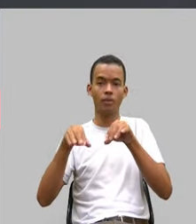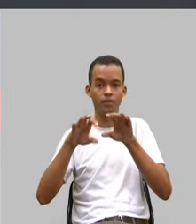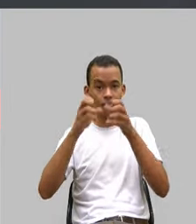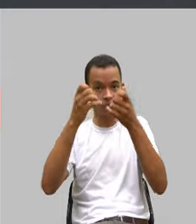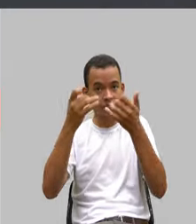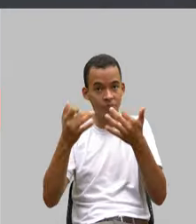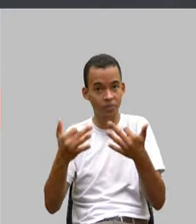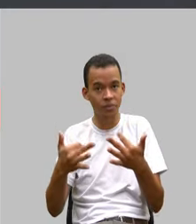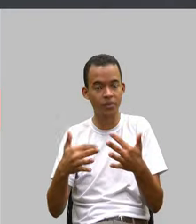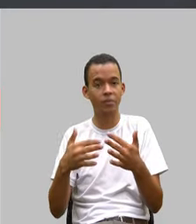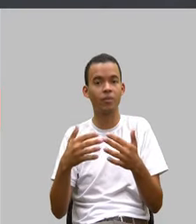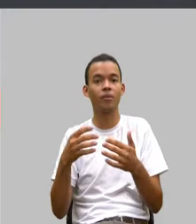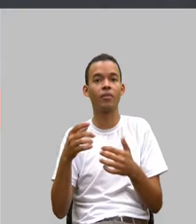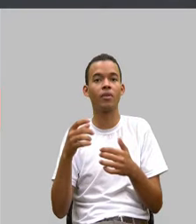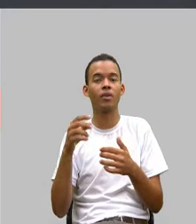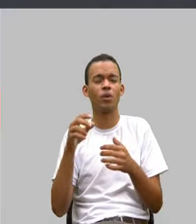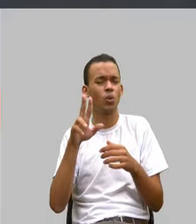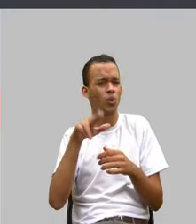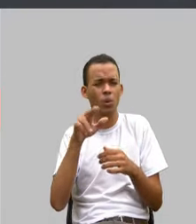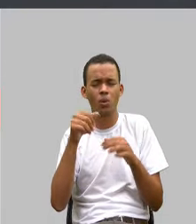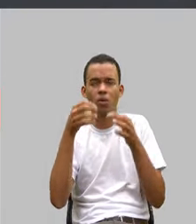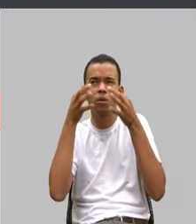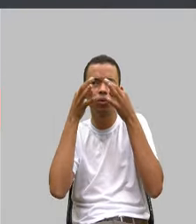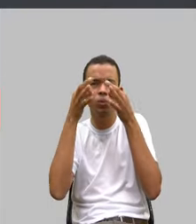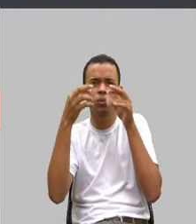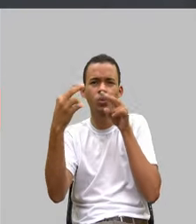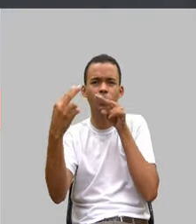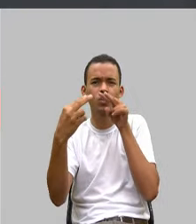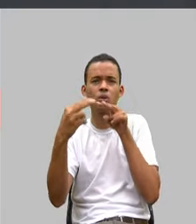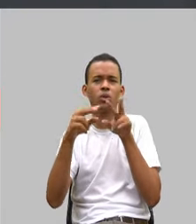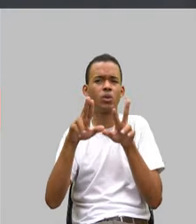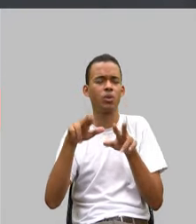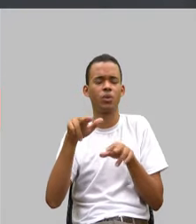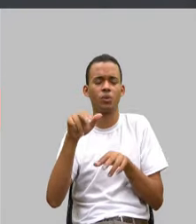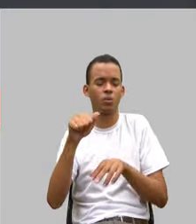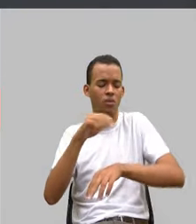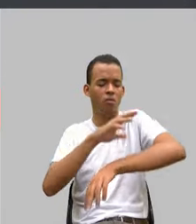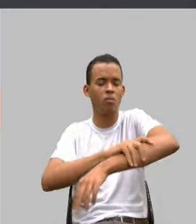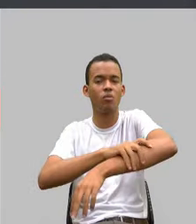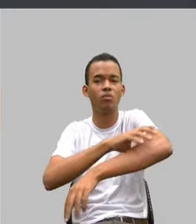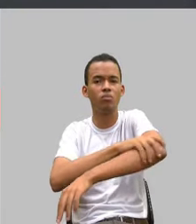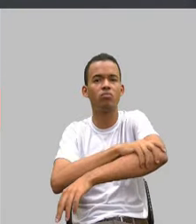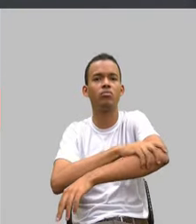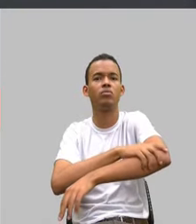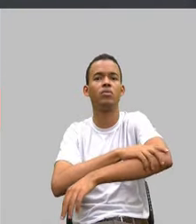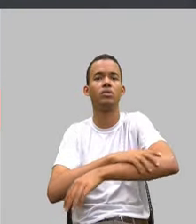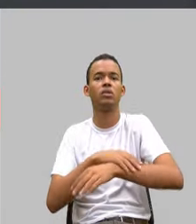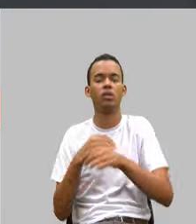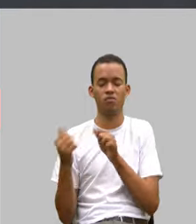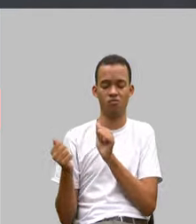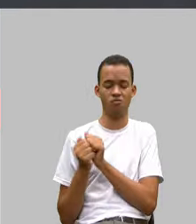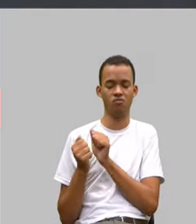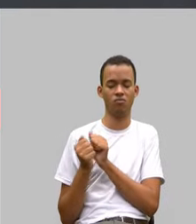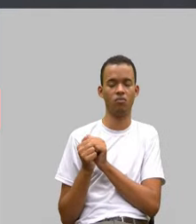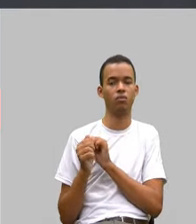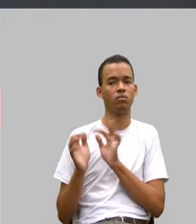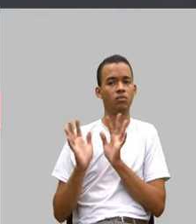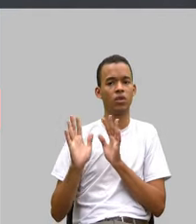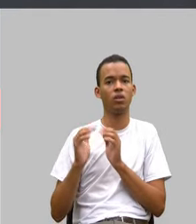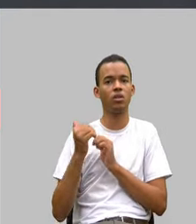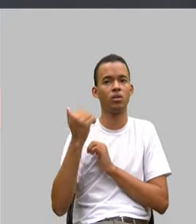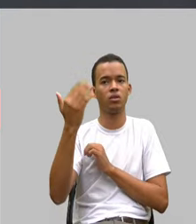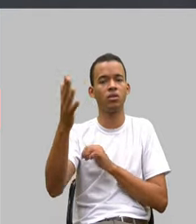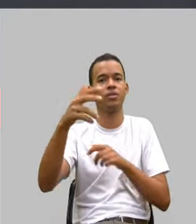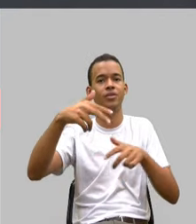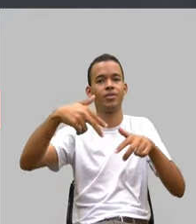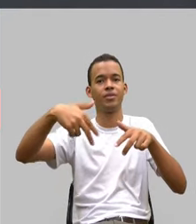nunca teve um contato visual ele nunca tocou na gente Ele não ficava perto ele só ficava no quintal